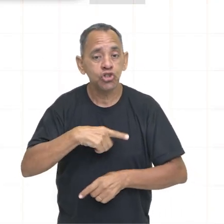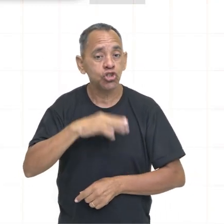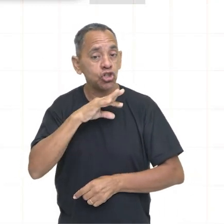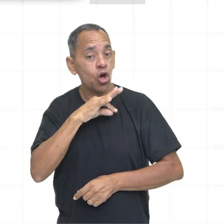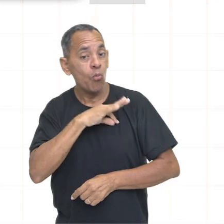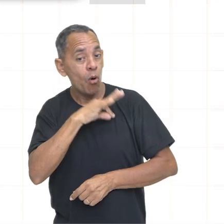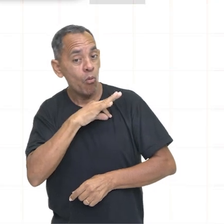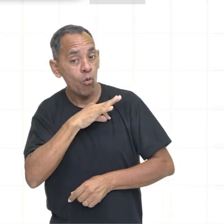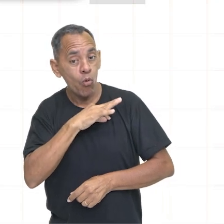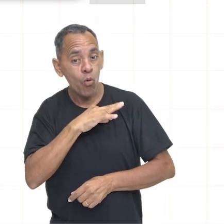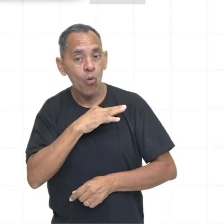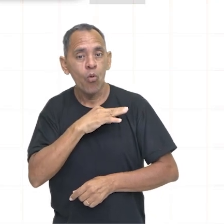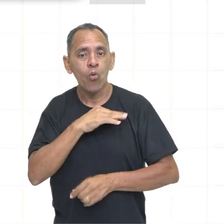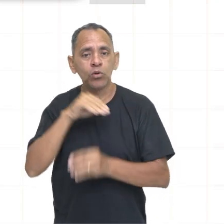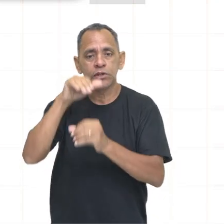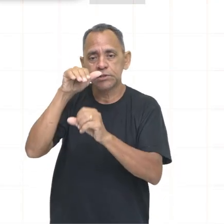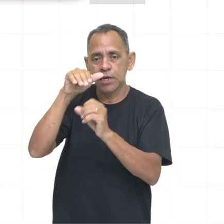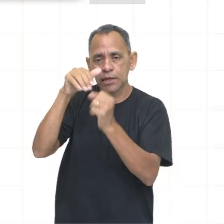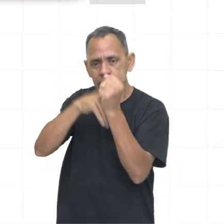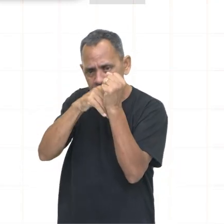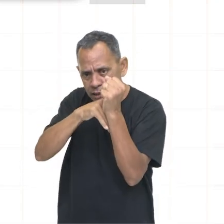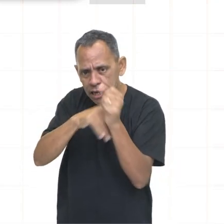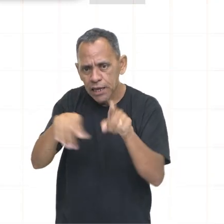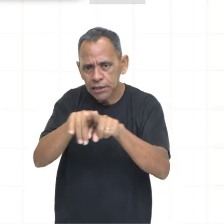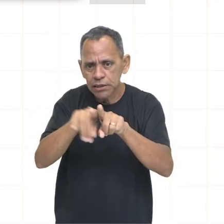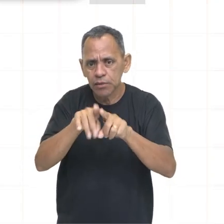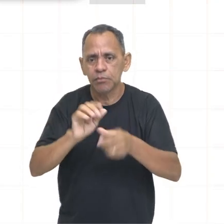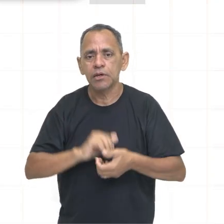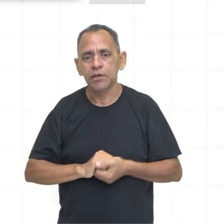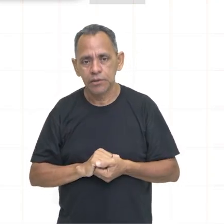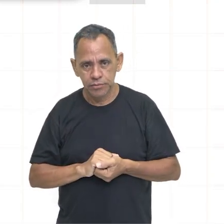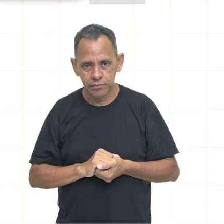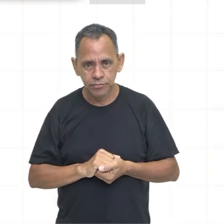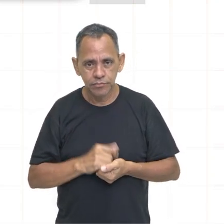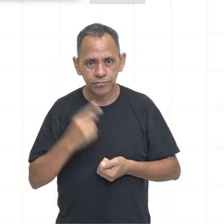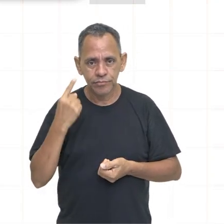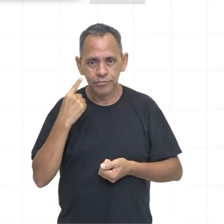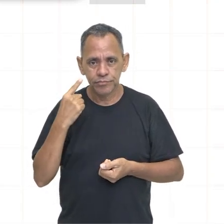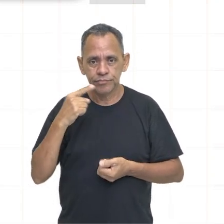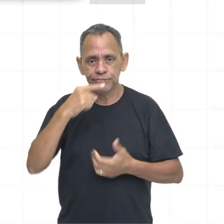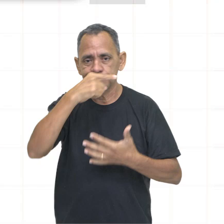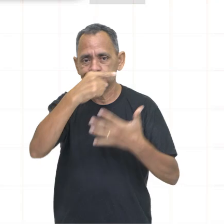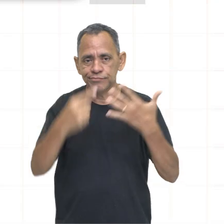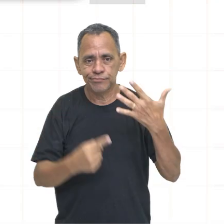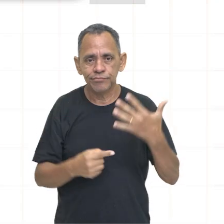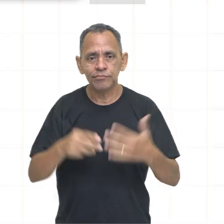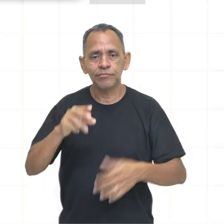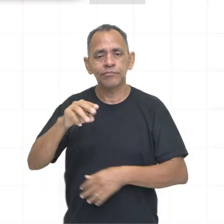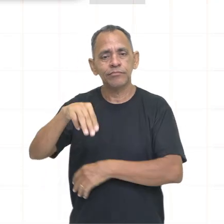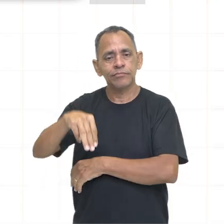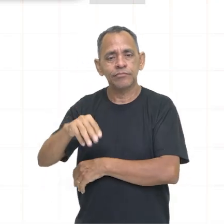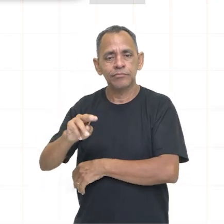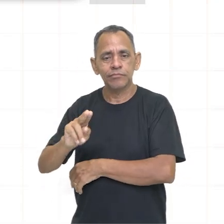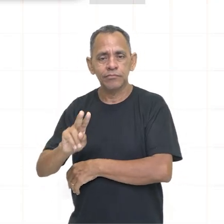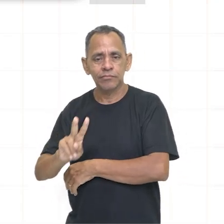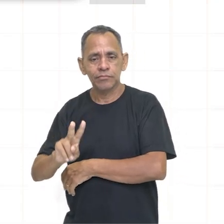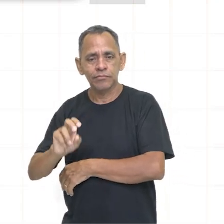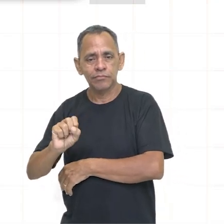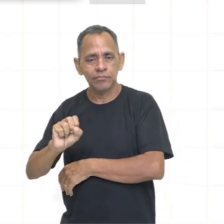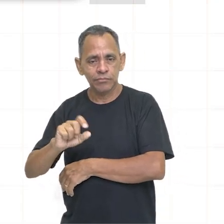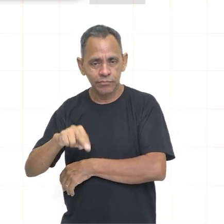a Milícia Voluntária pela Sicurezza Nazionale, ou seja, MVSN, que